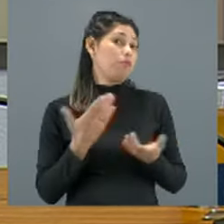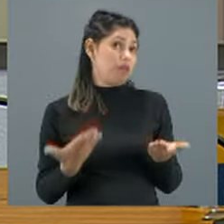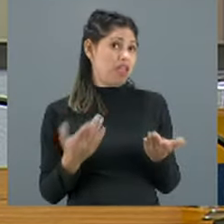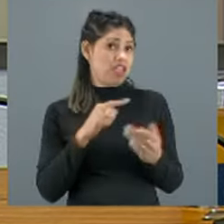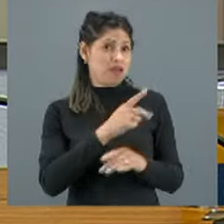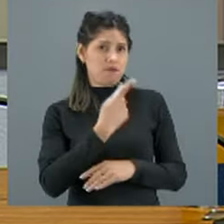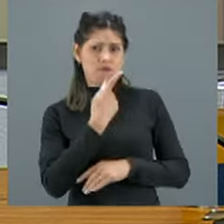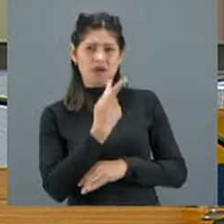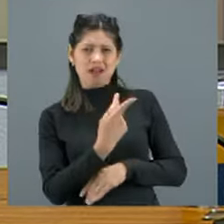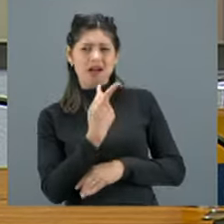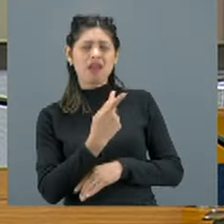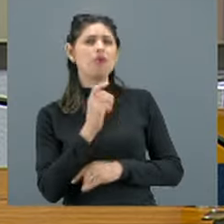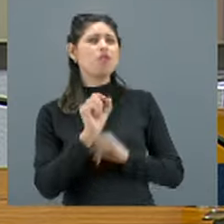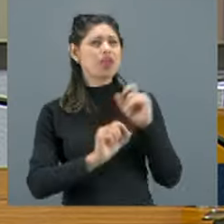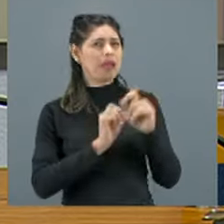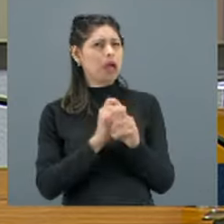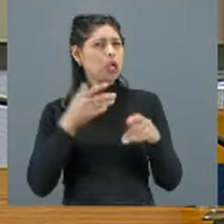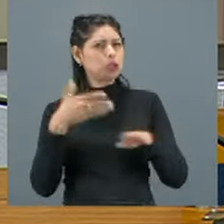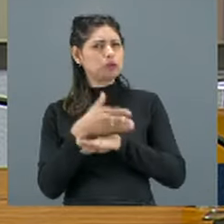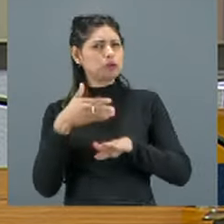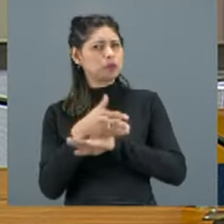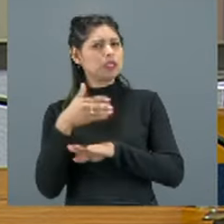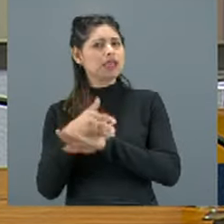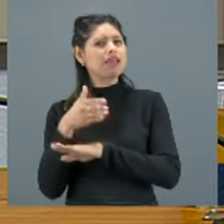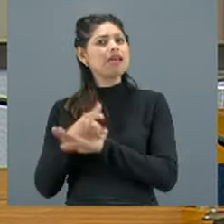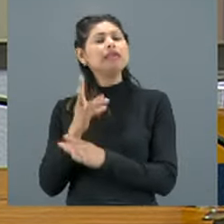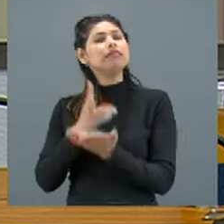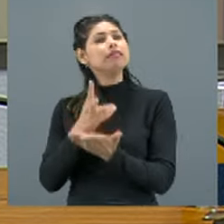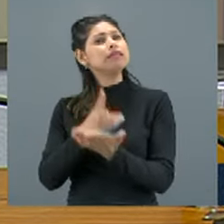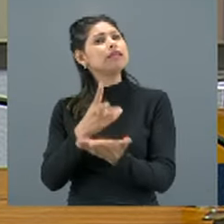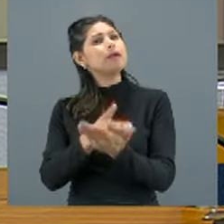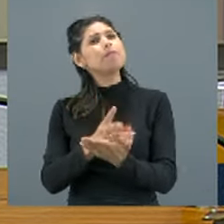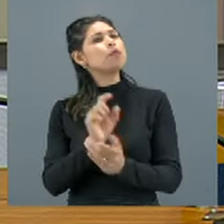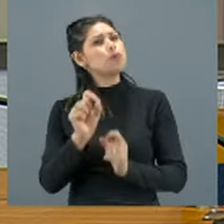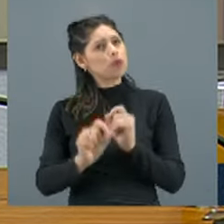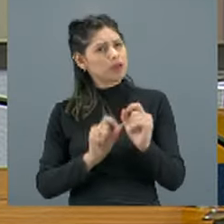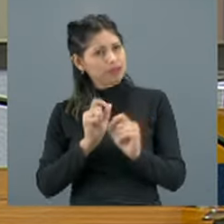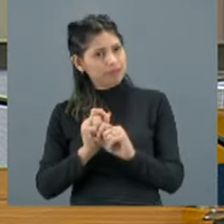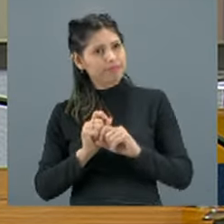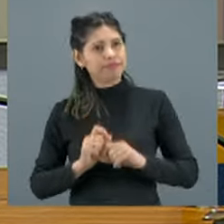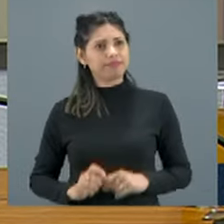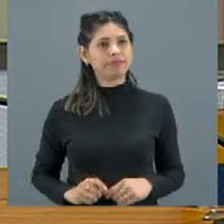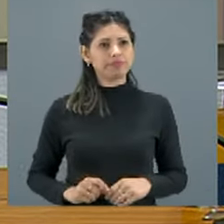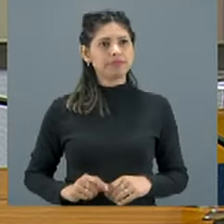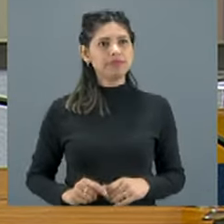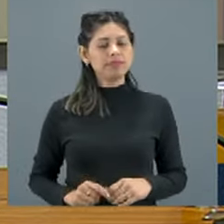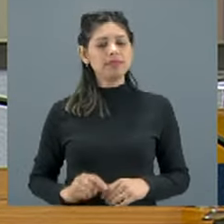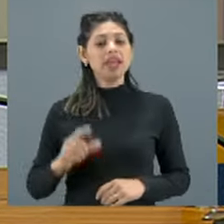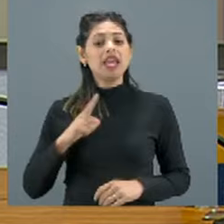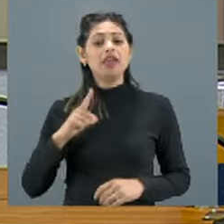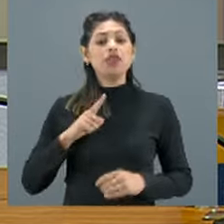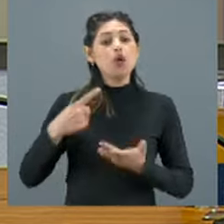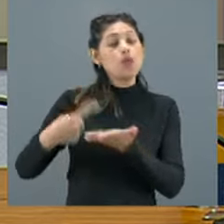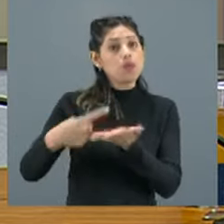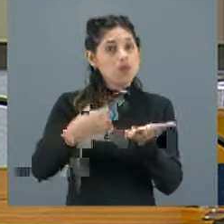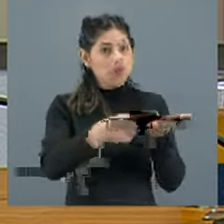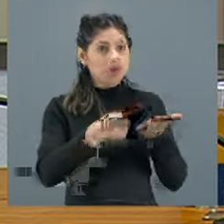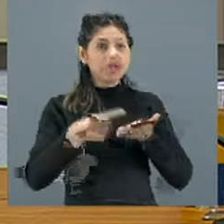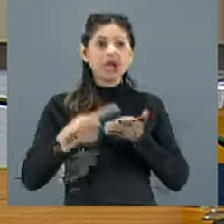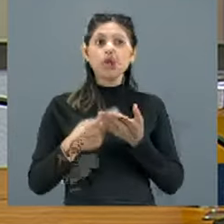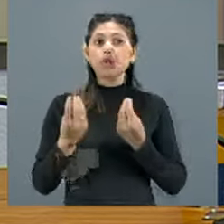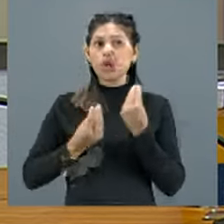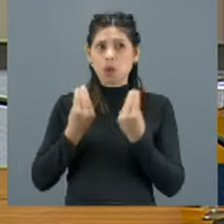aqui que para acessar os recursos, senadora Damares, quando a gente diz que há um conluio entre eles, né, eles dizem que não, eles tiveram